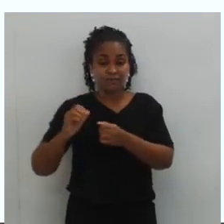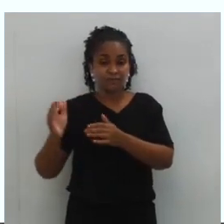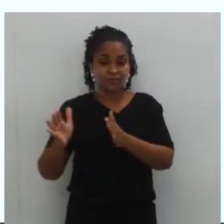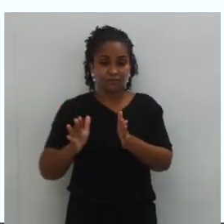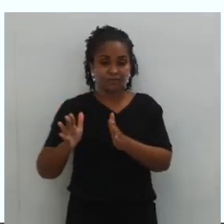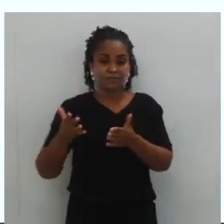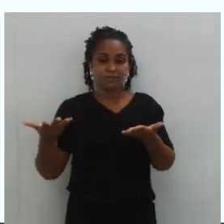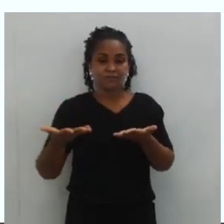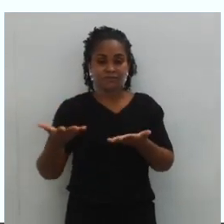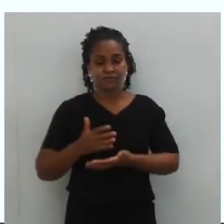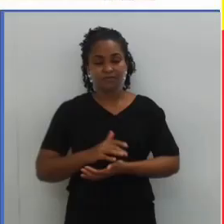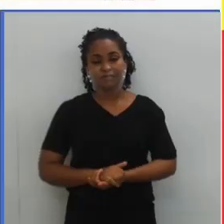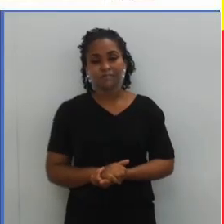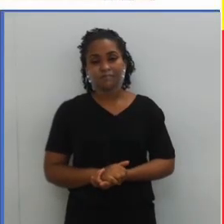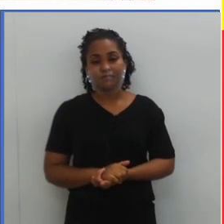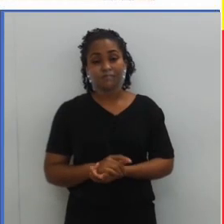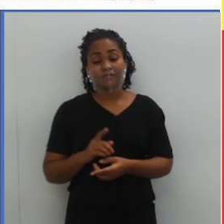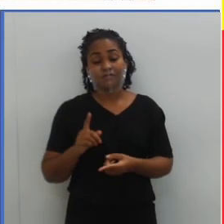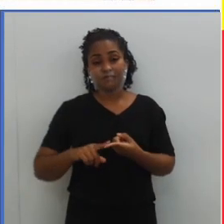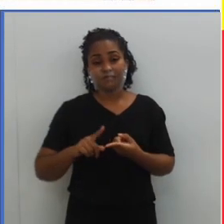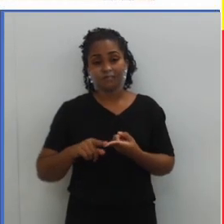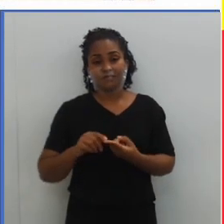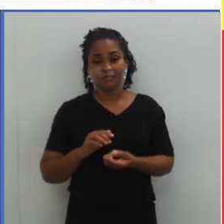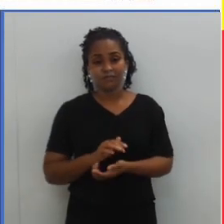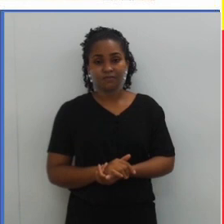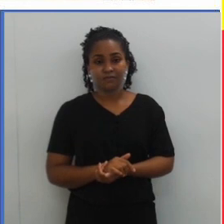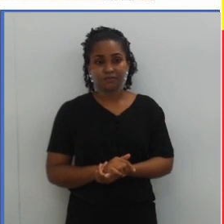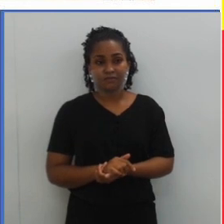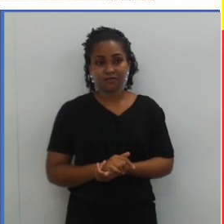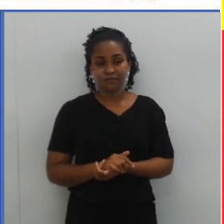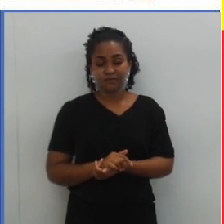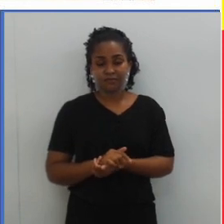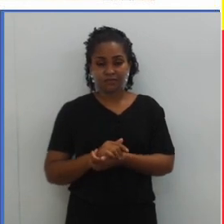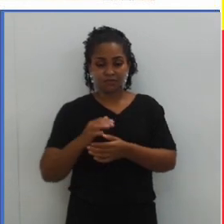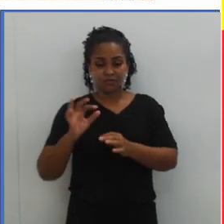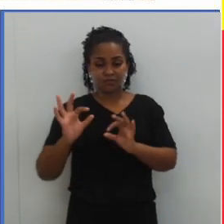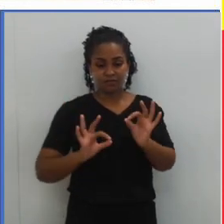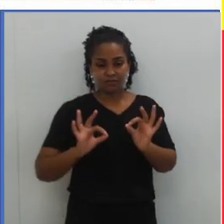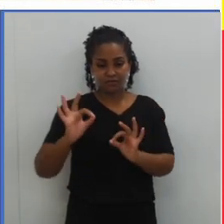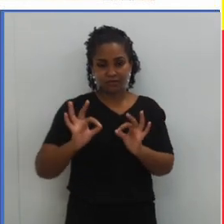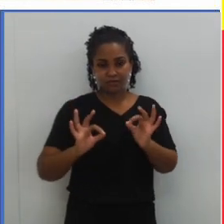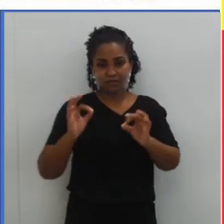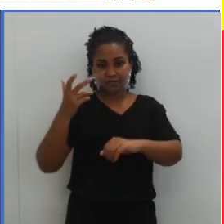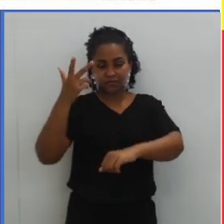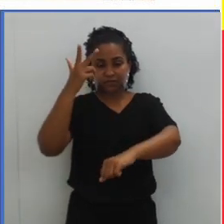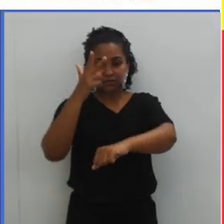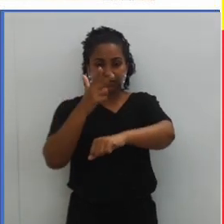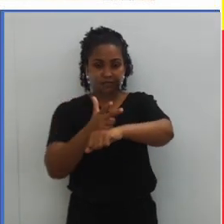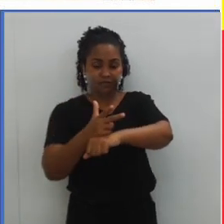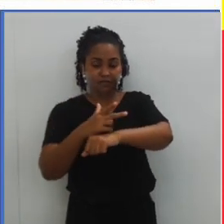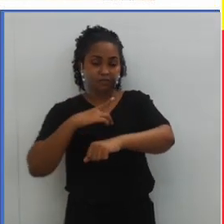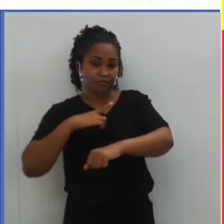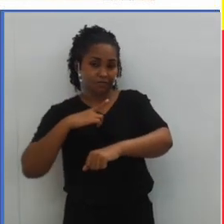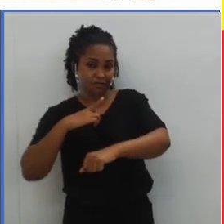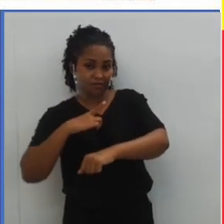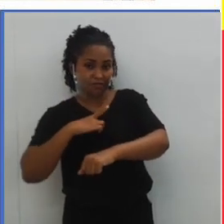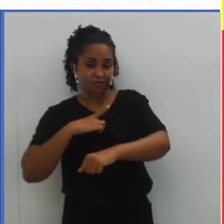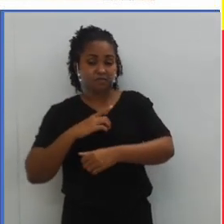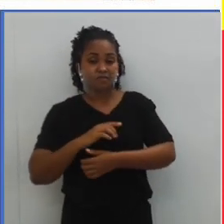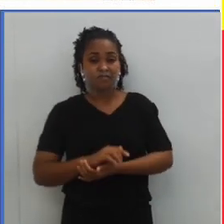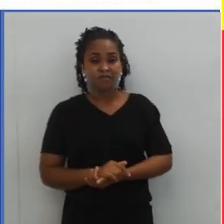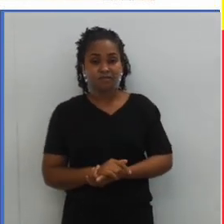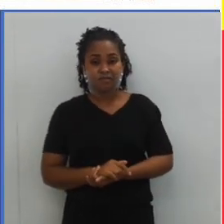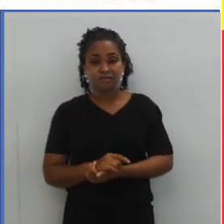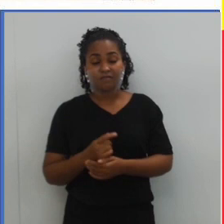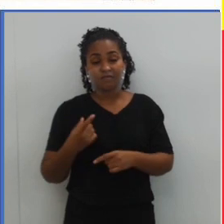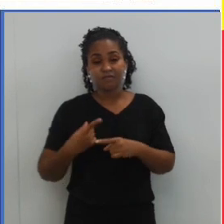agora. Temos também o set de filmagem. Na imagem vocês veem aí o set de filmagem